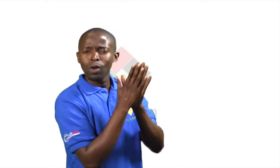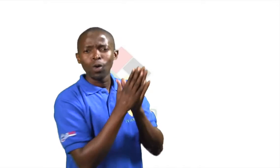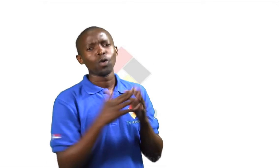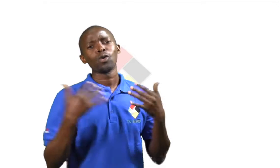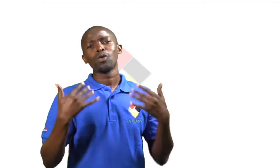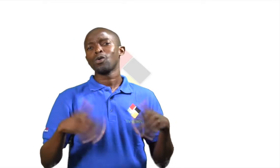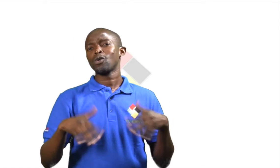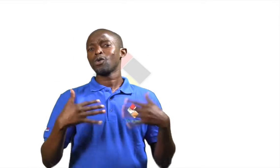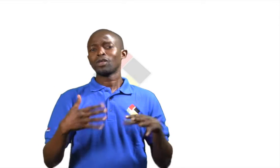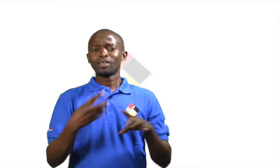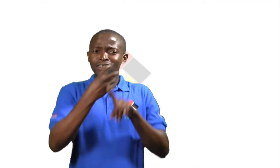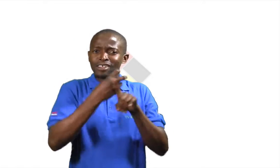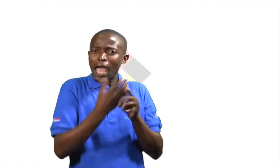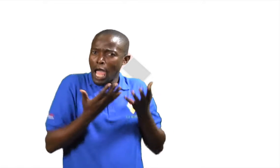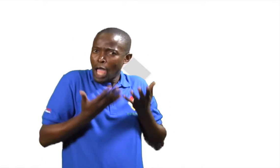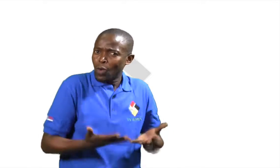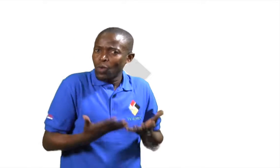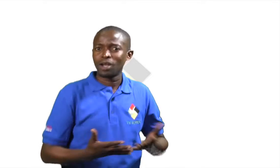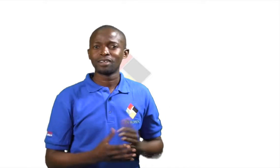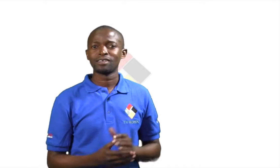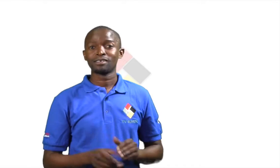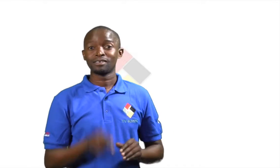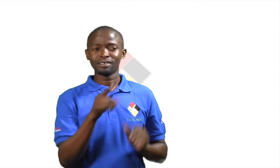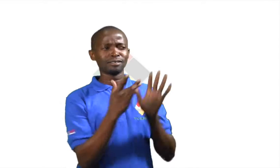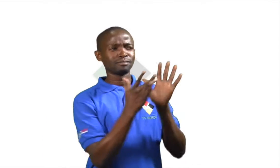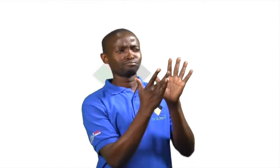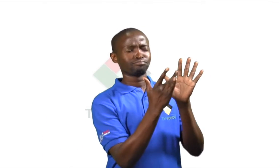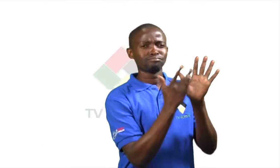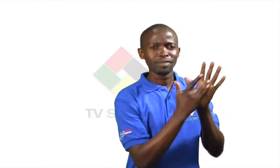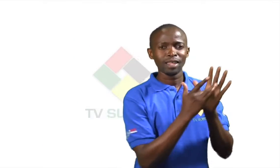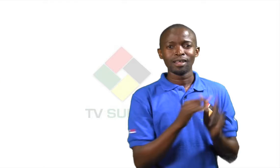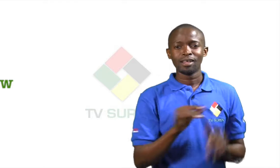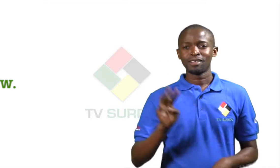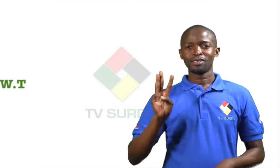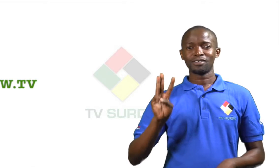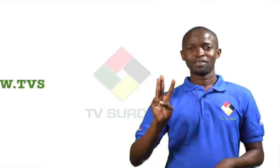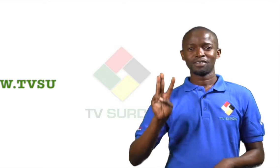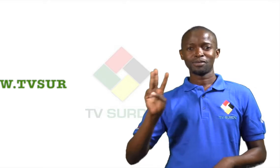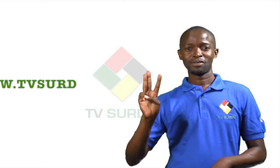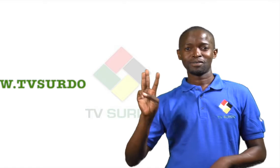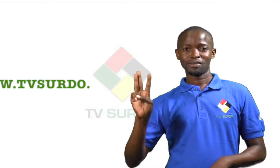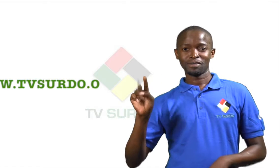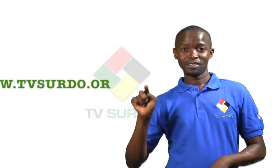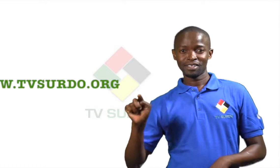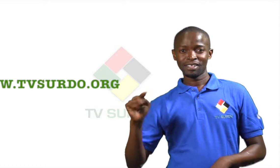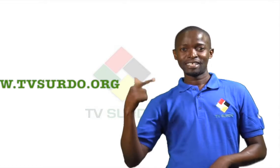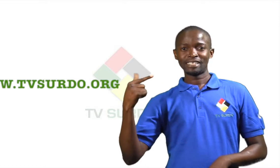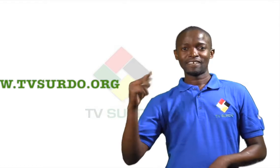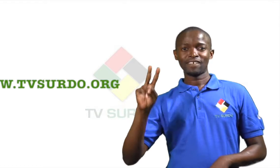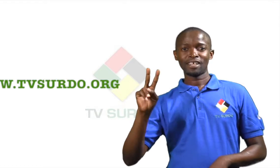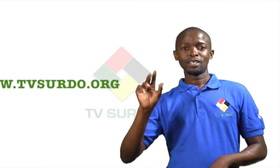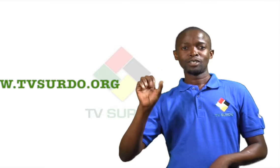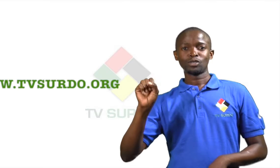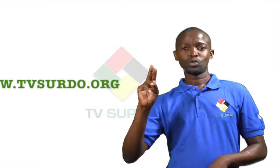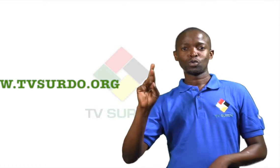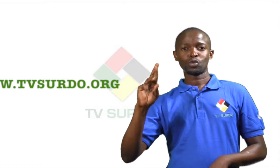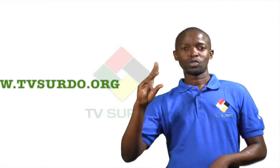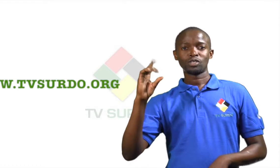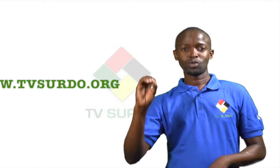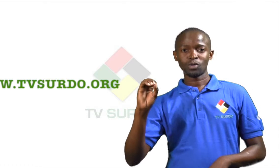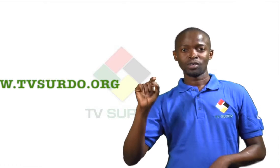Está curioso? Experimente agora. Aceda já www.tvsur.org